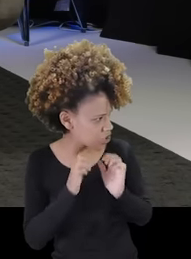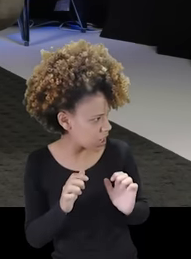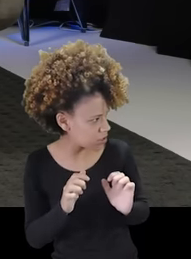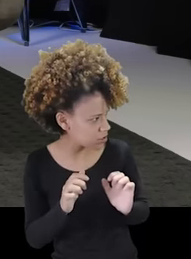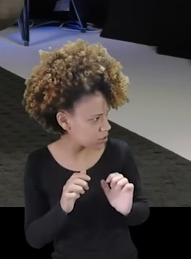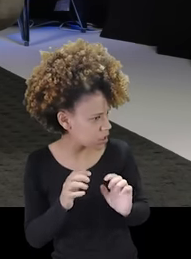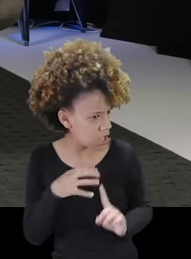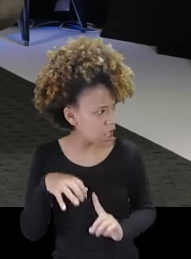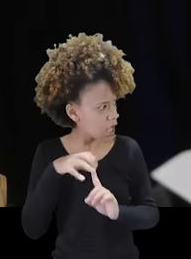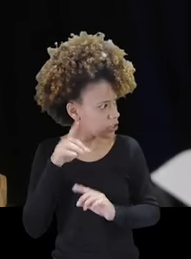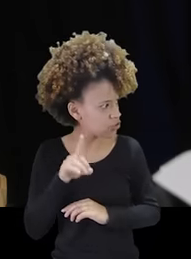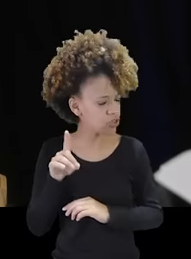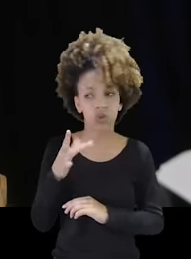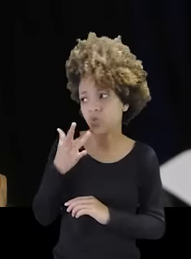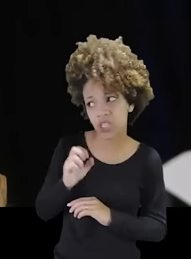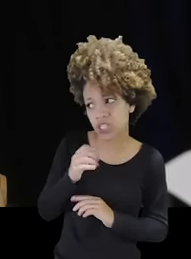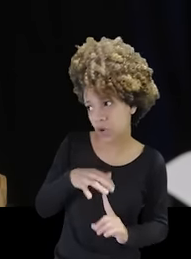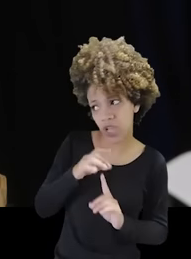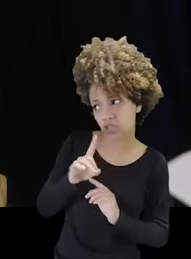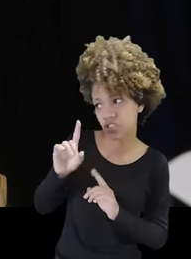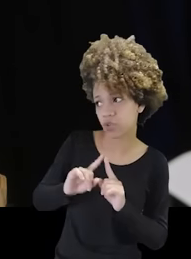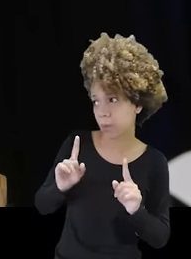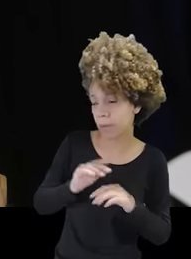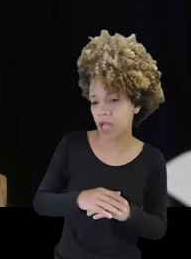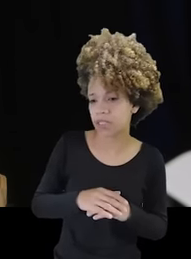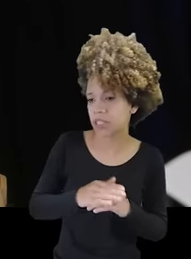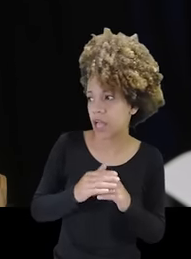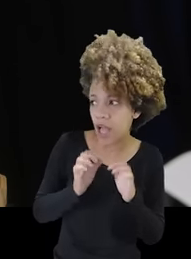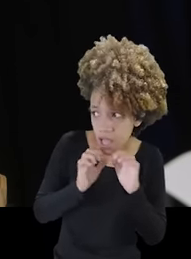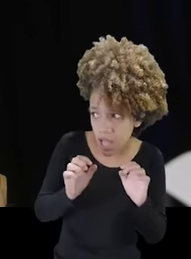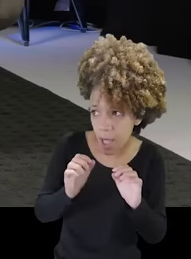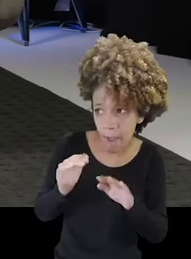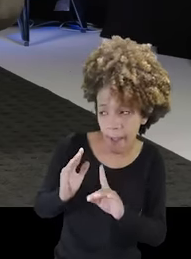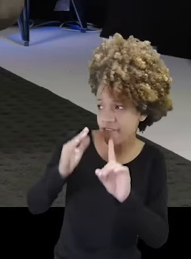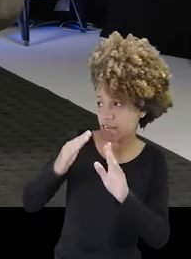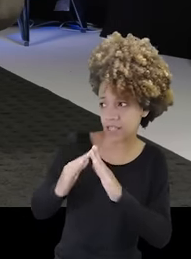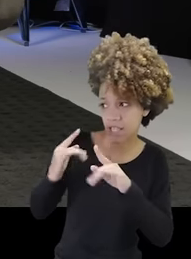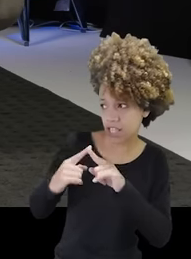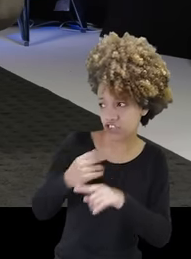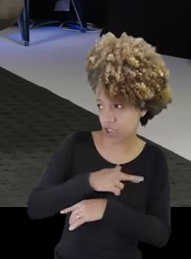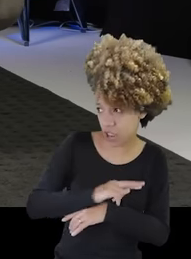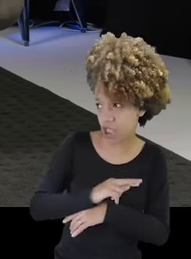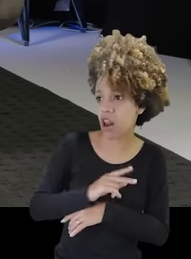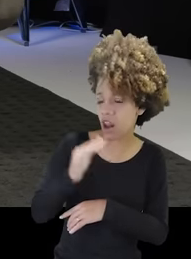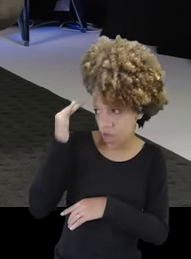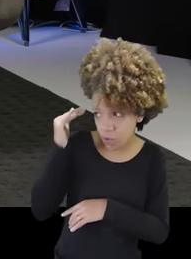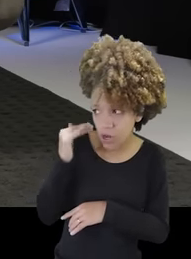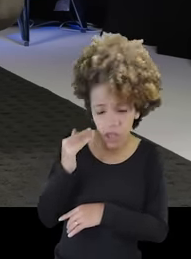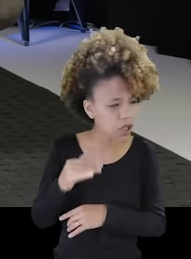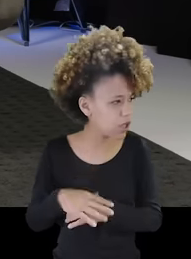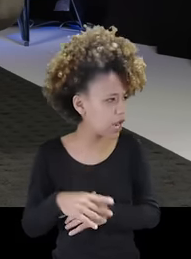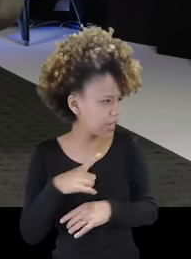Reino de Deus lá mas a maior igreja evangélica no mundo é na Coréia mas assim os coreanos Eles